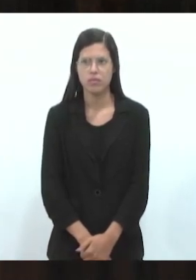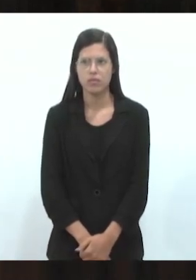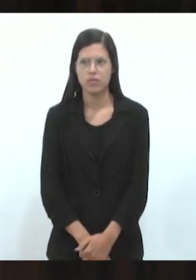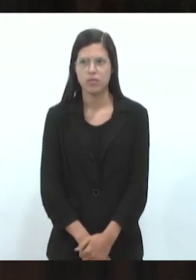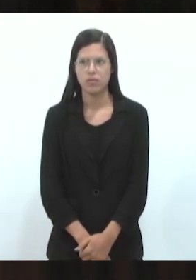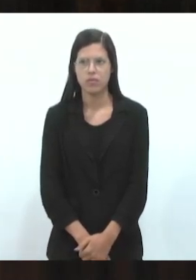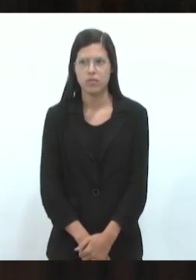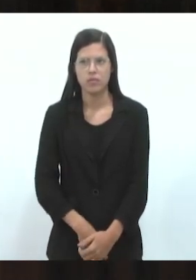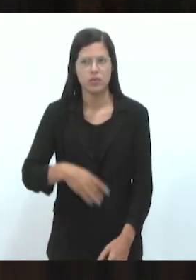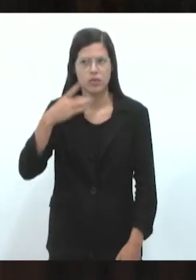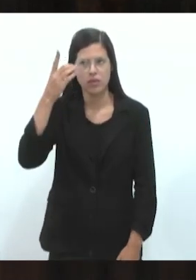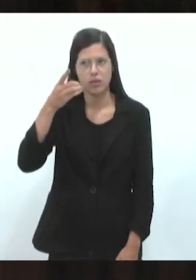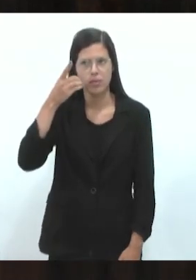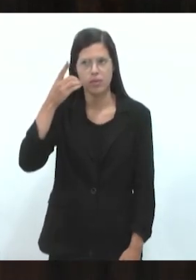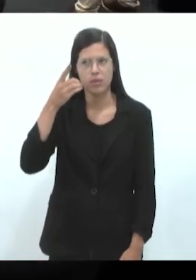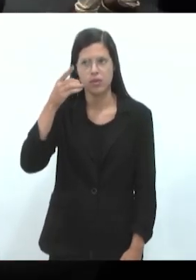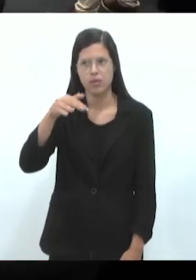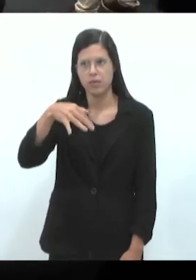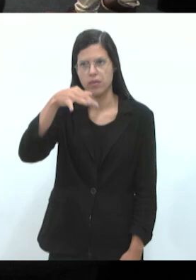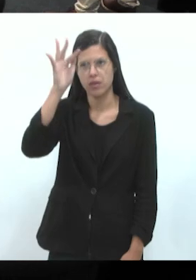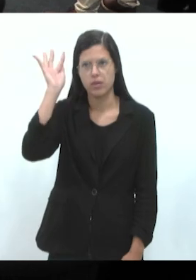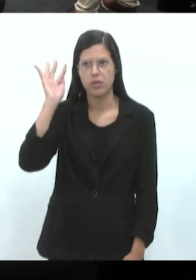Deputado Fred Pacheco.